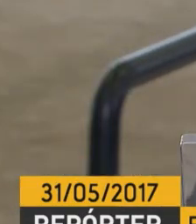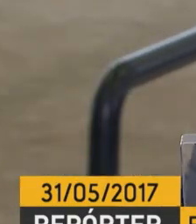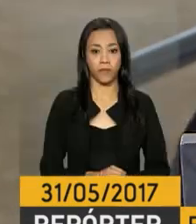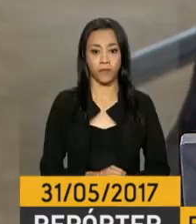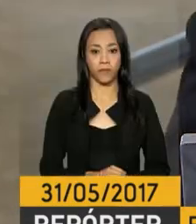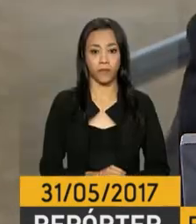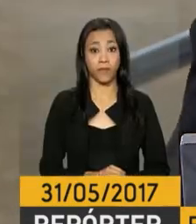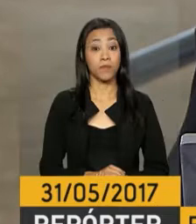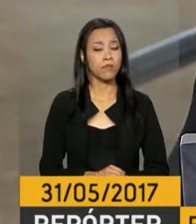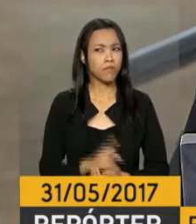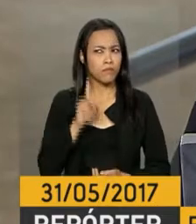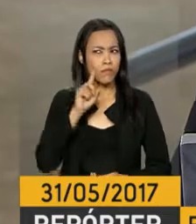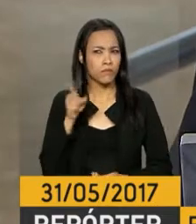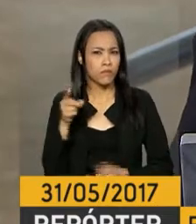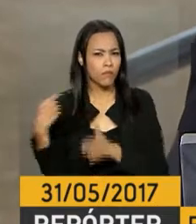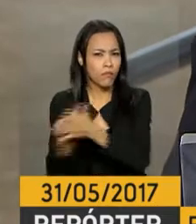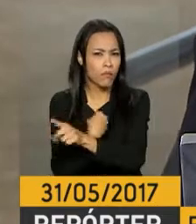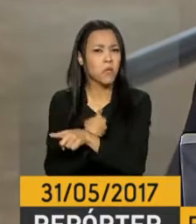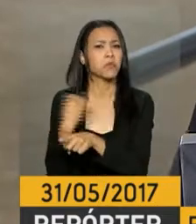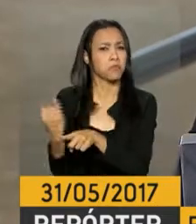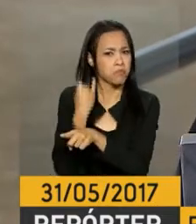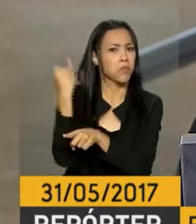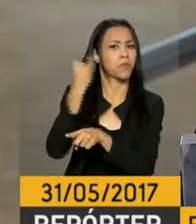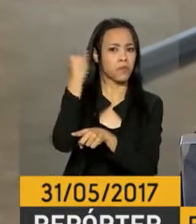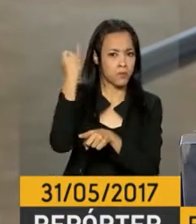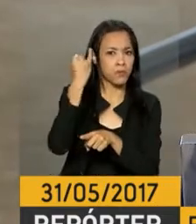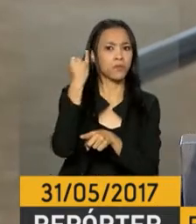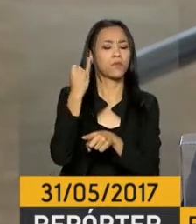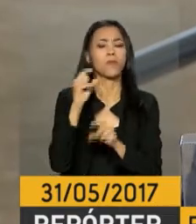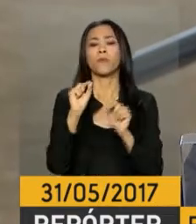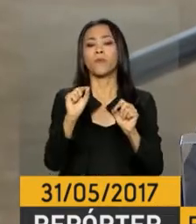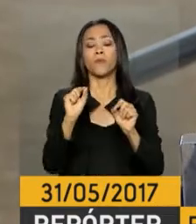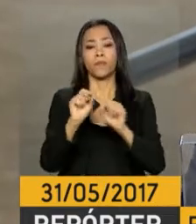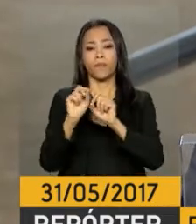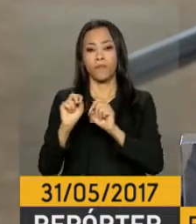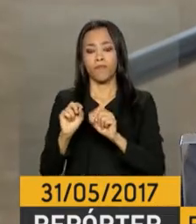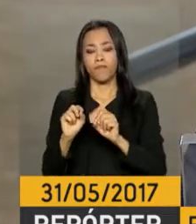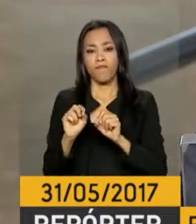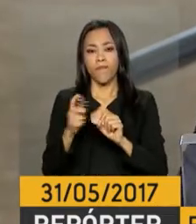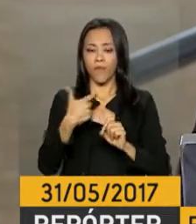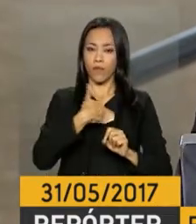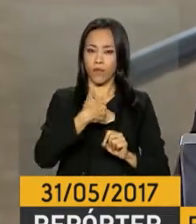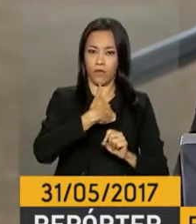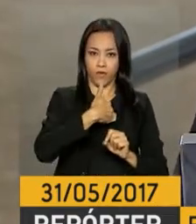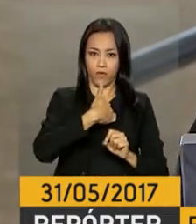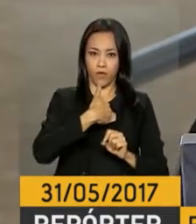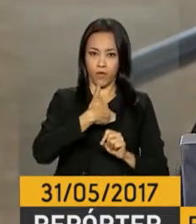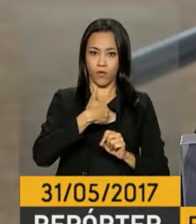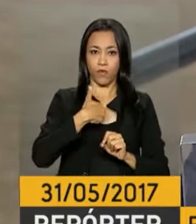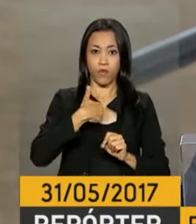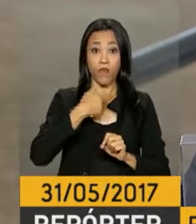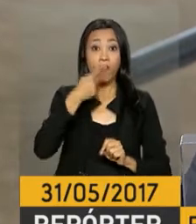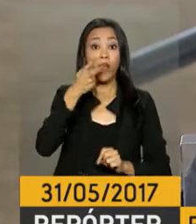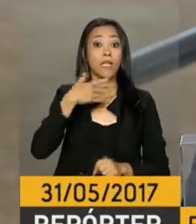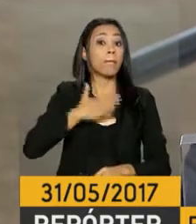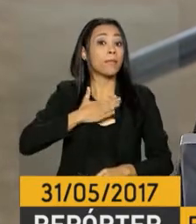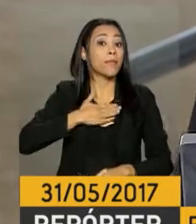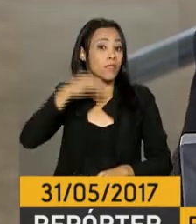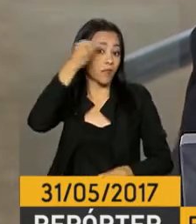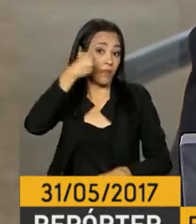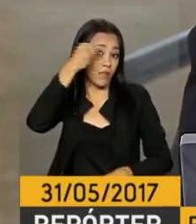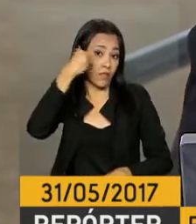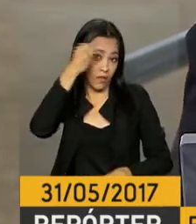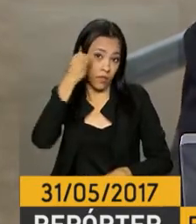Então, essa é uma pergunta muito importante, muito importante. Né? Eu tomo a liberdade de falar da minha experiência de campo, né,